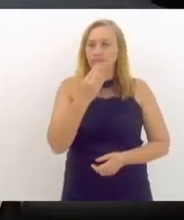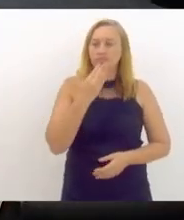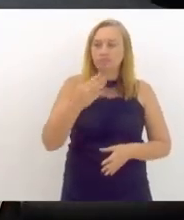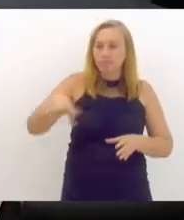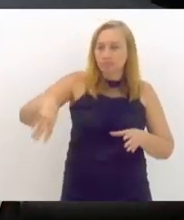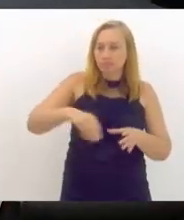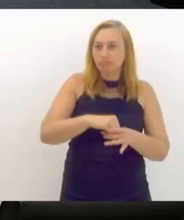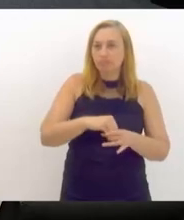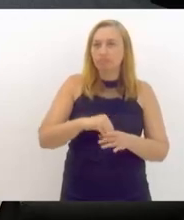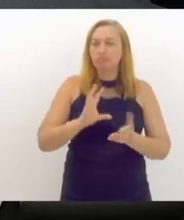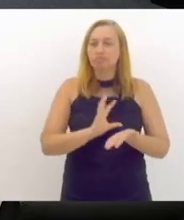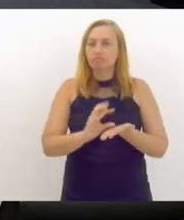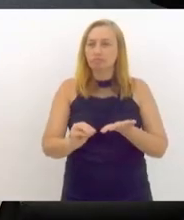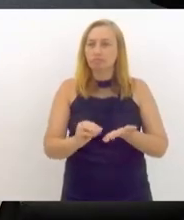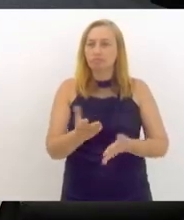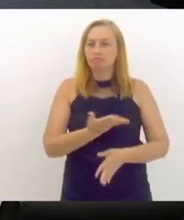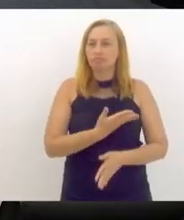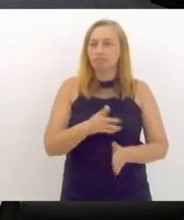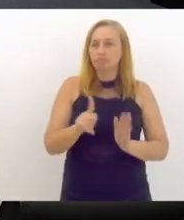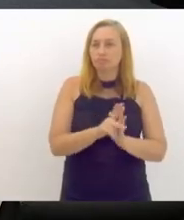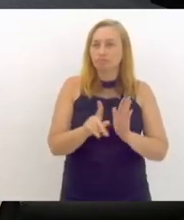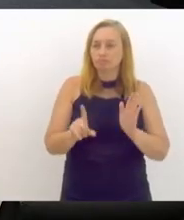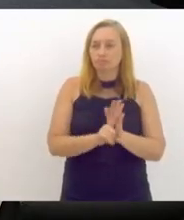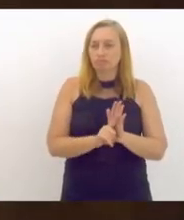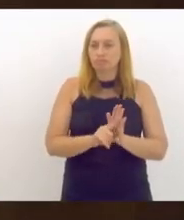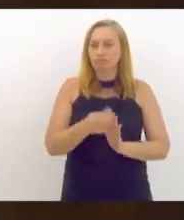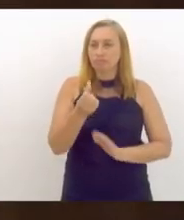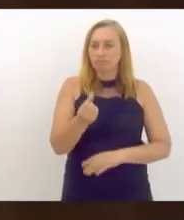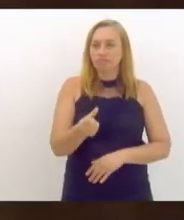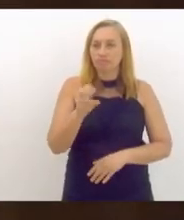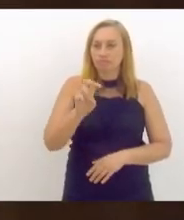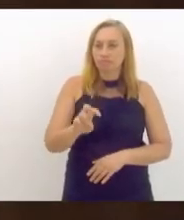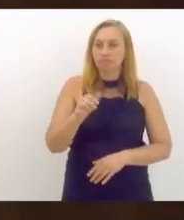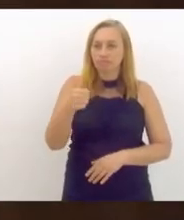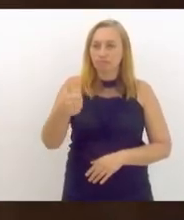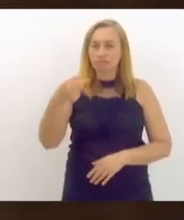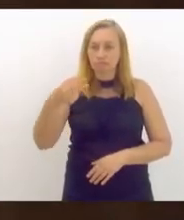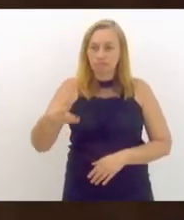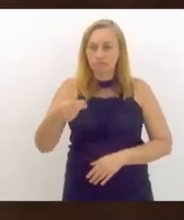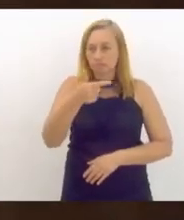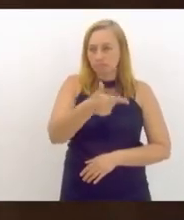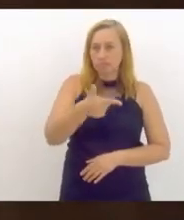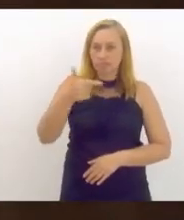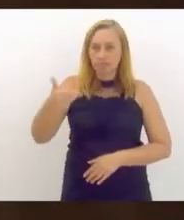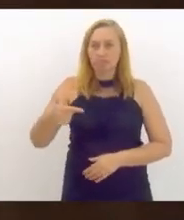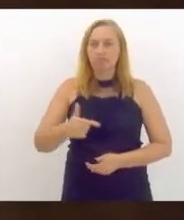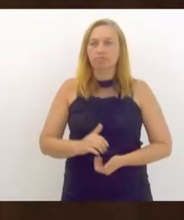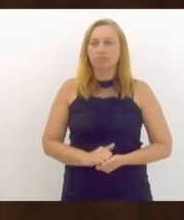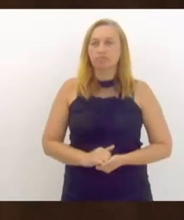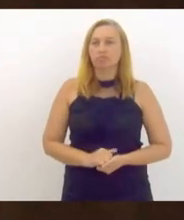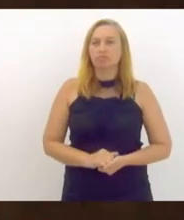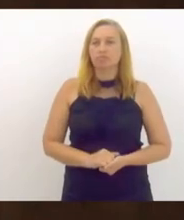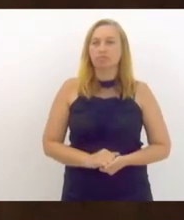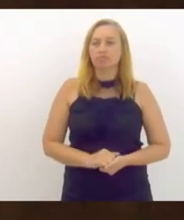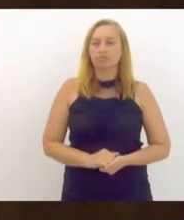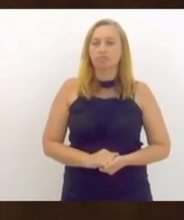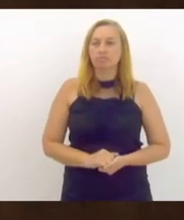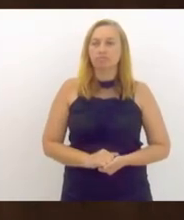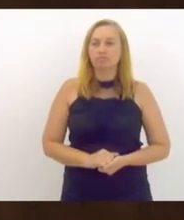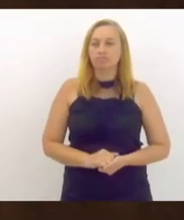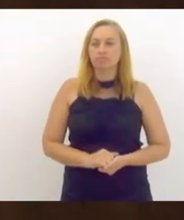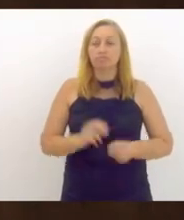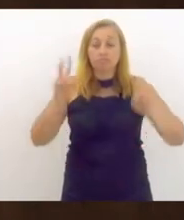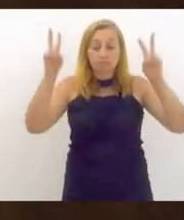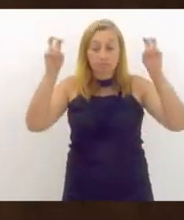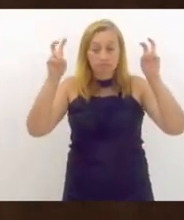na pauta do meu projeto de lei 6513, de 2022, que trata de um